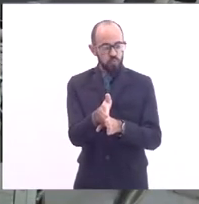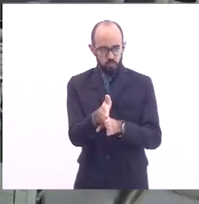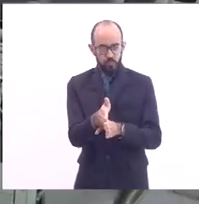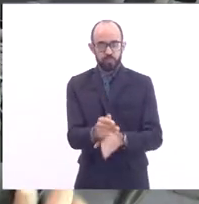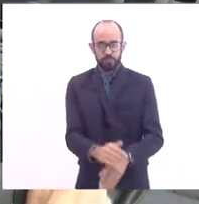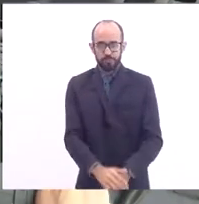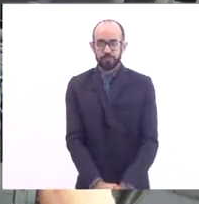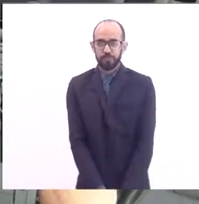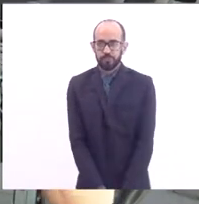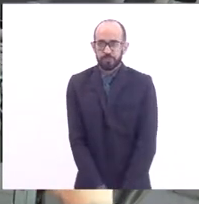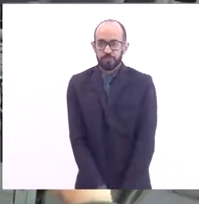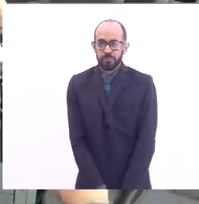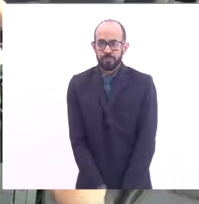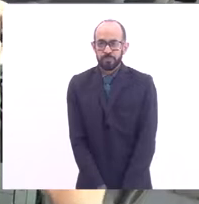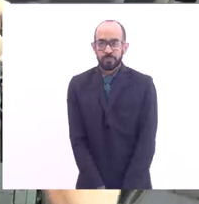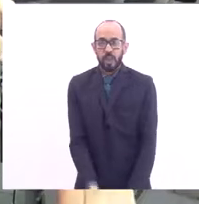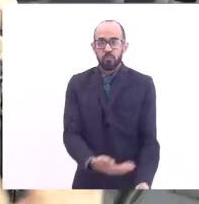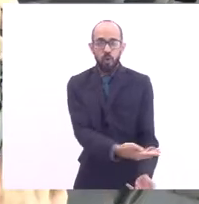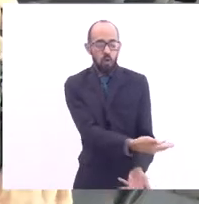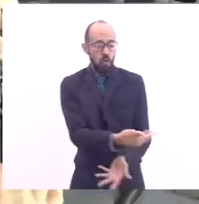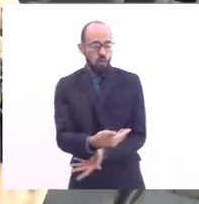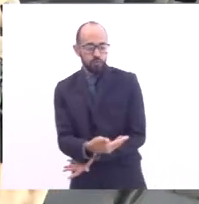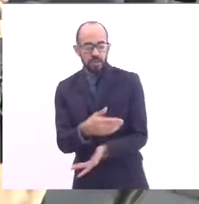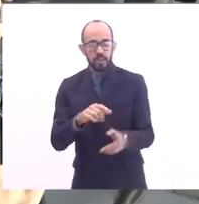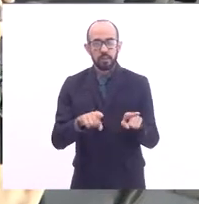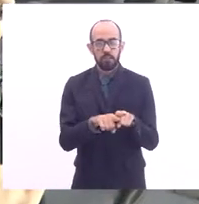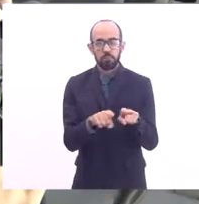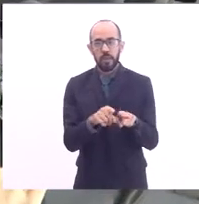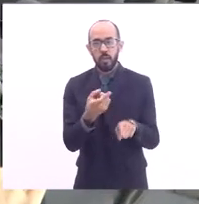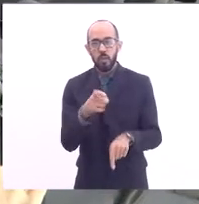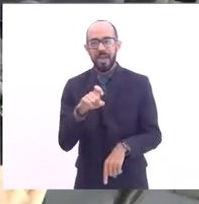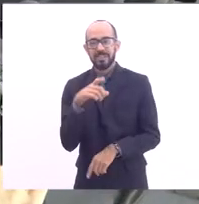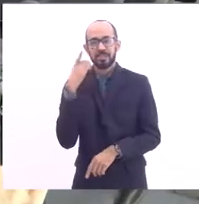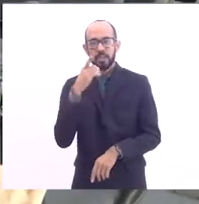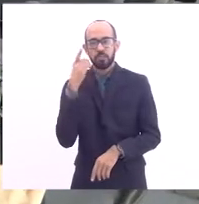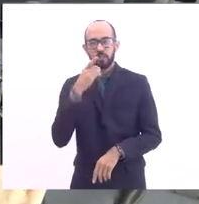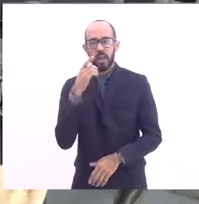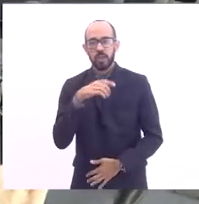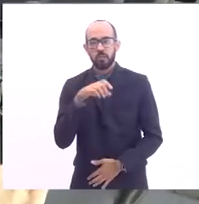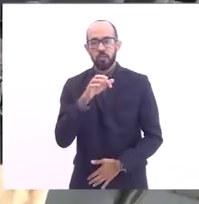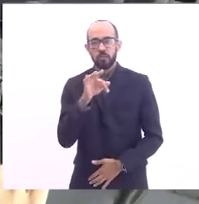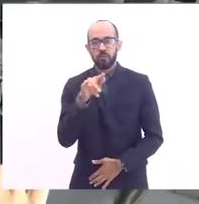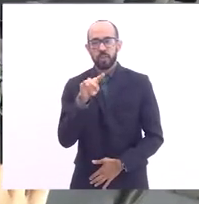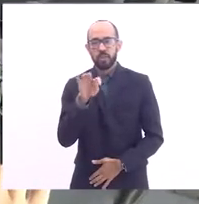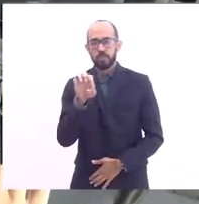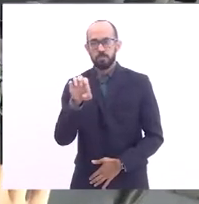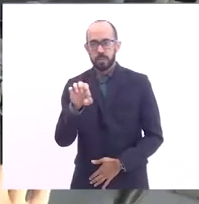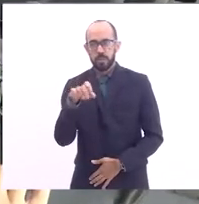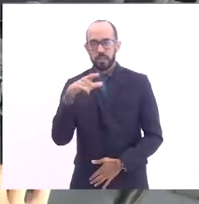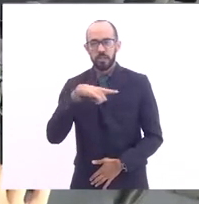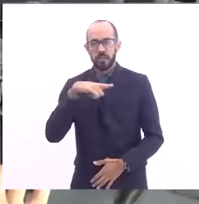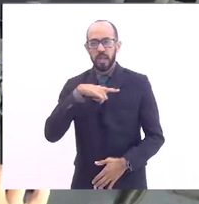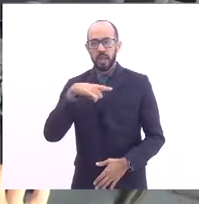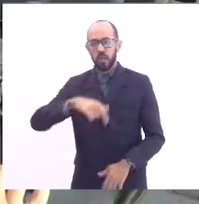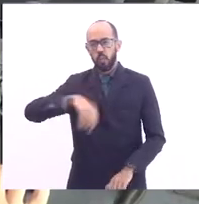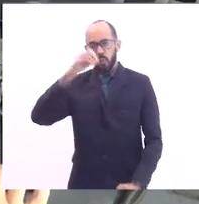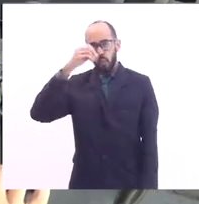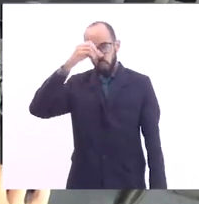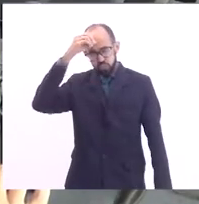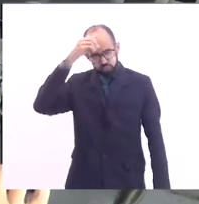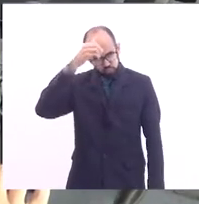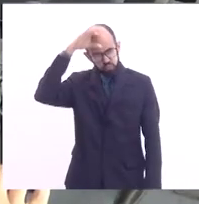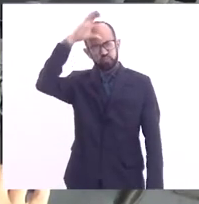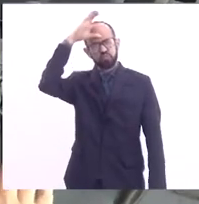Eu vou chamar também o ex-deputado Felipe Peixoto, cadê? Que vem de Niterói e tem um amplo conhecimento